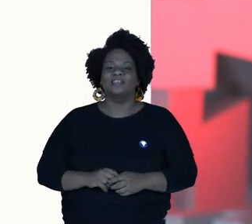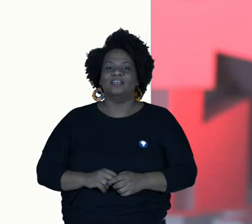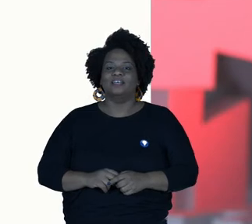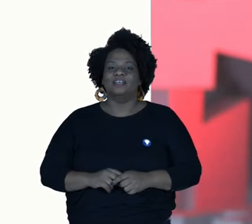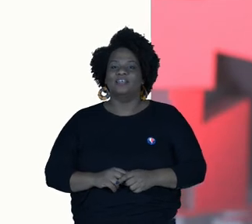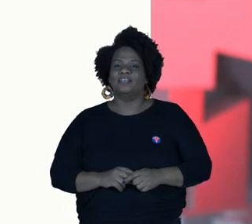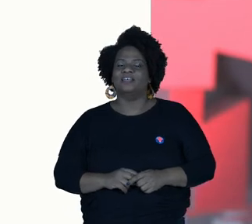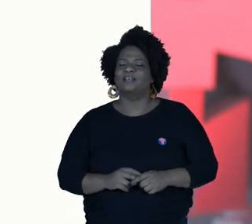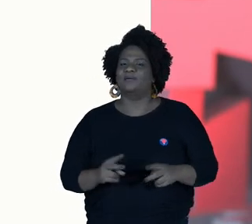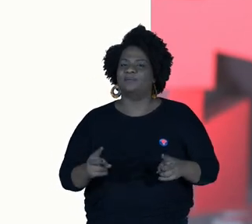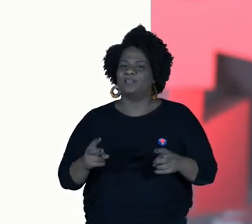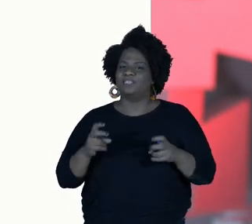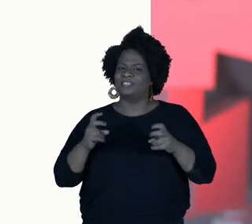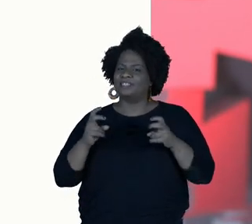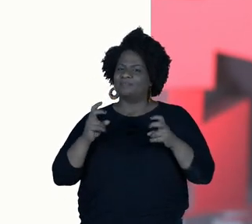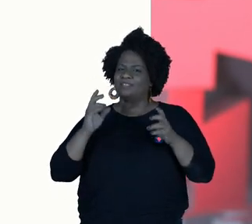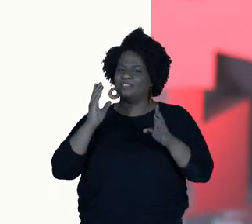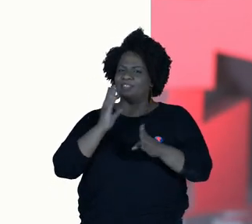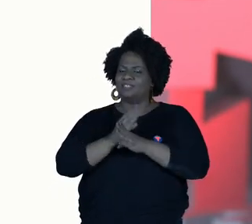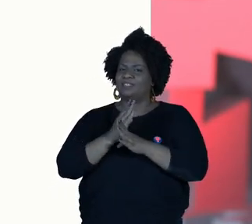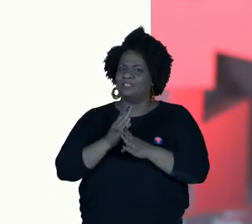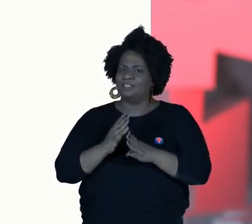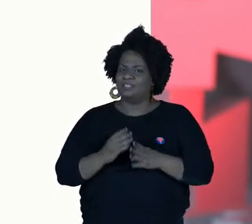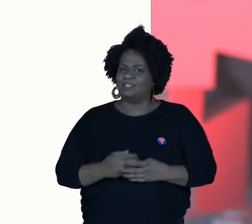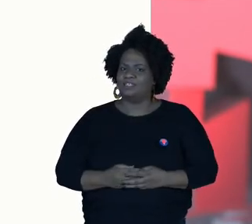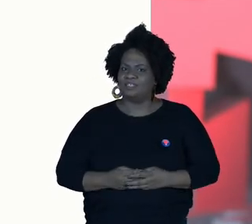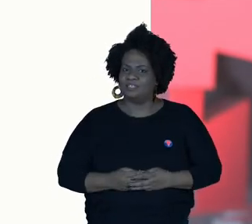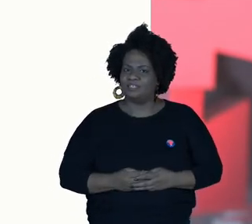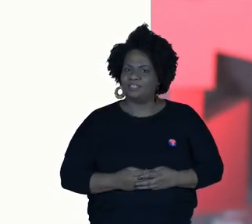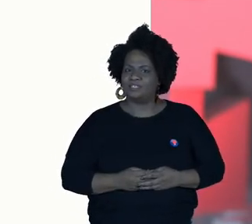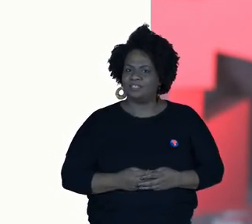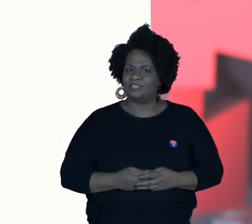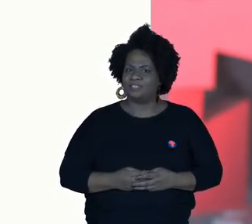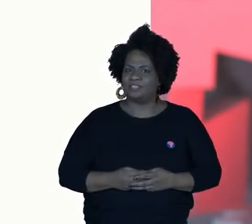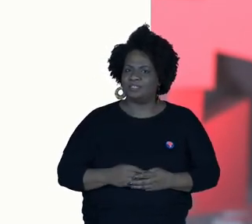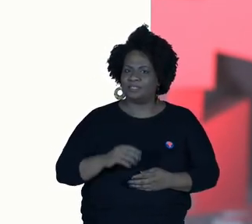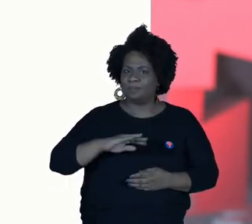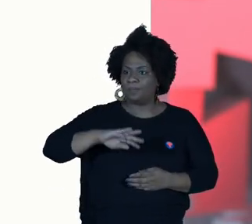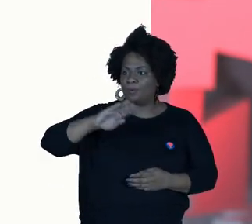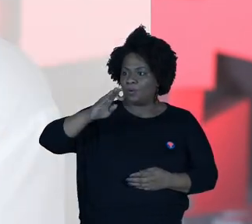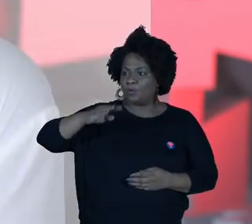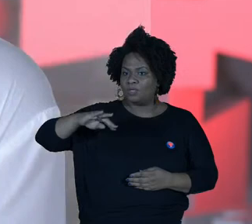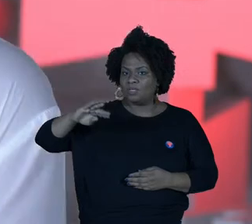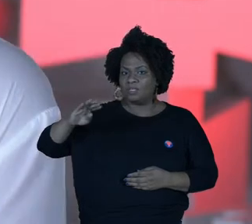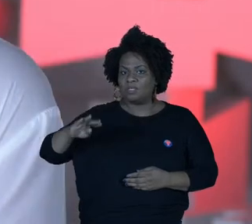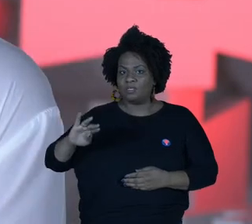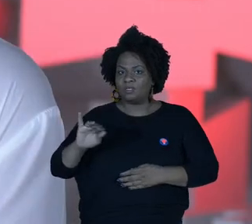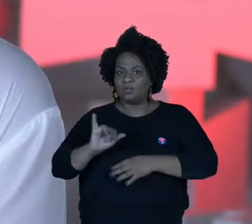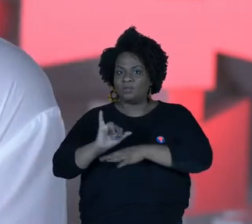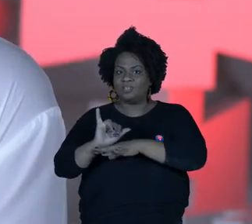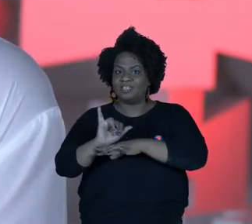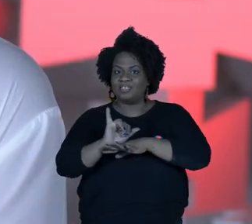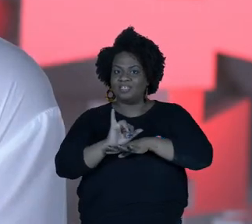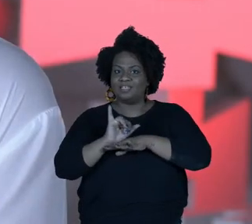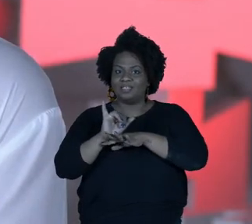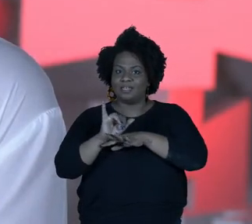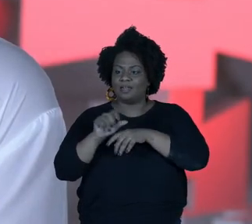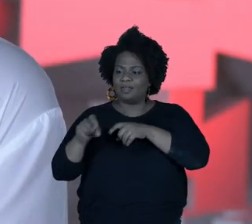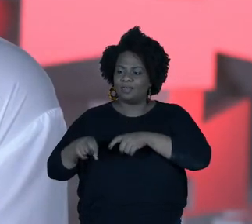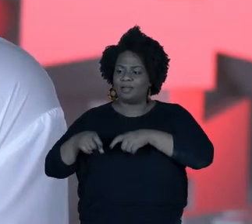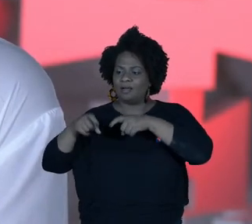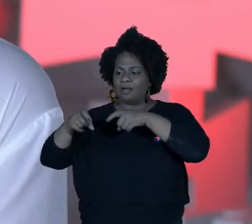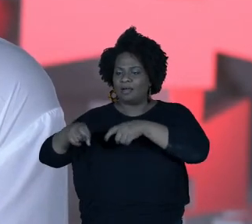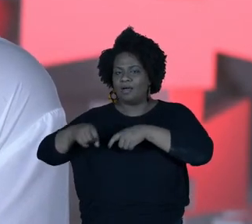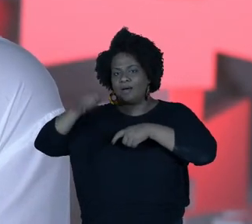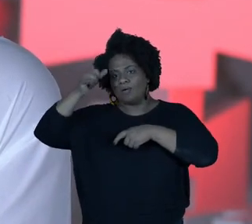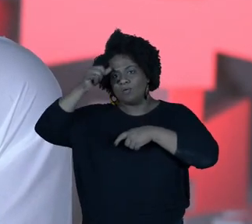chegou a essa conclusão, né? A Morrinhos é uma ilha cercada de latifúndio por todos os